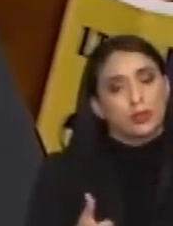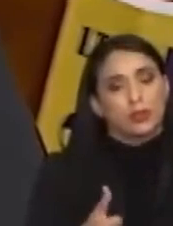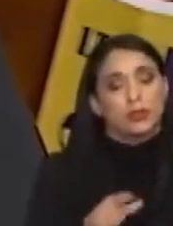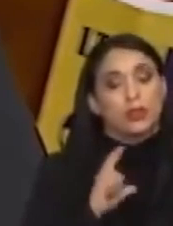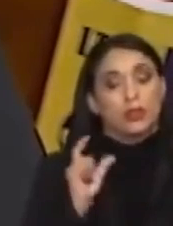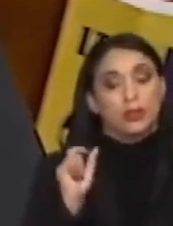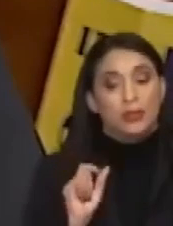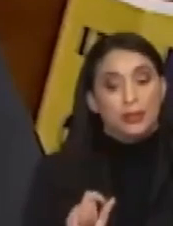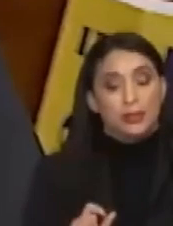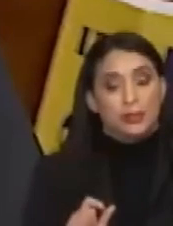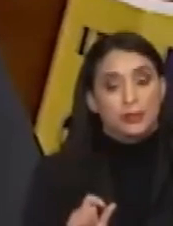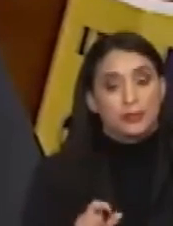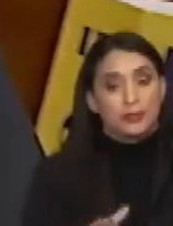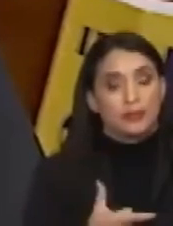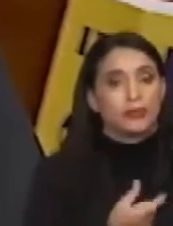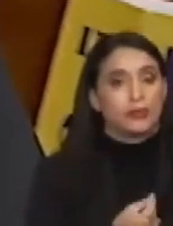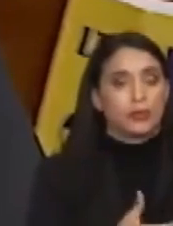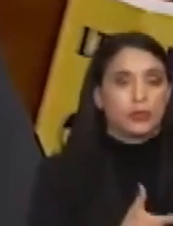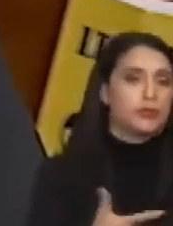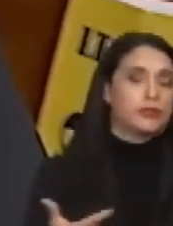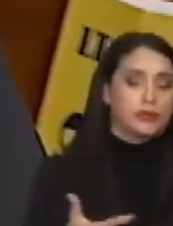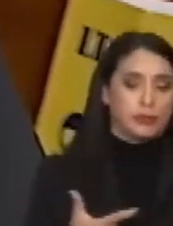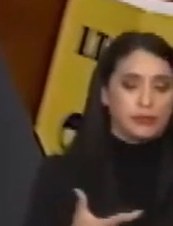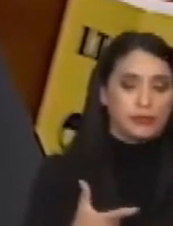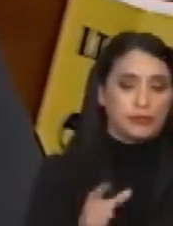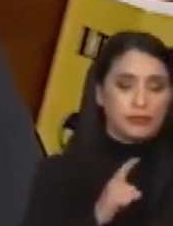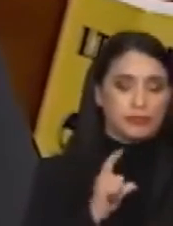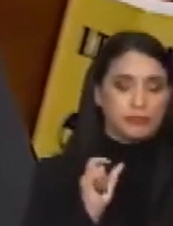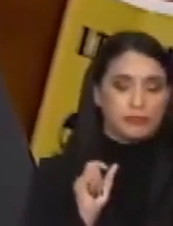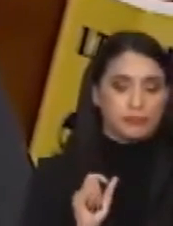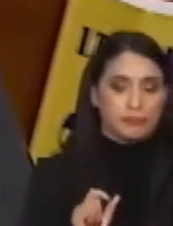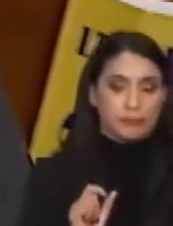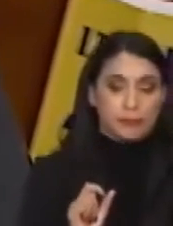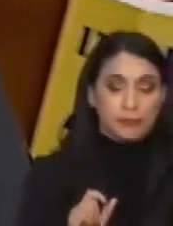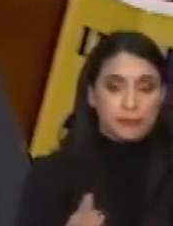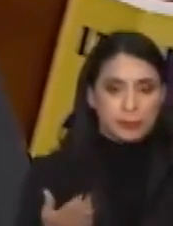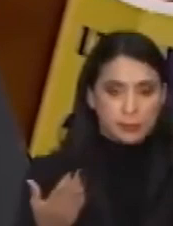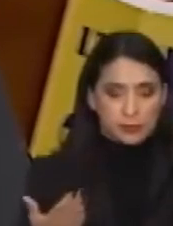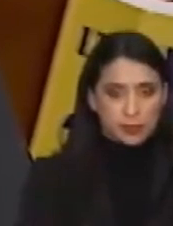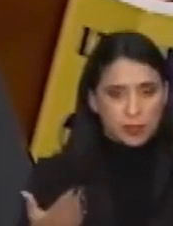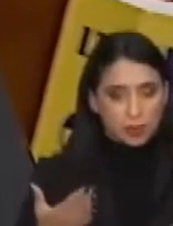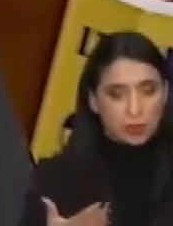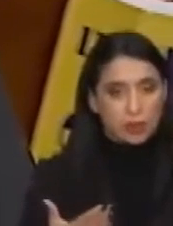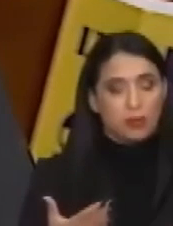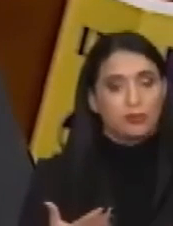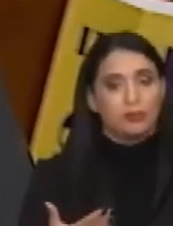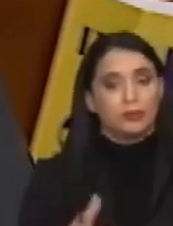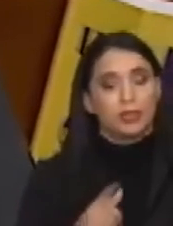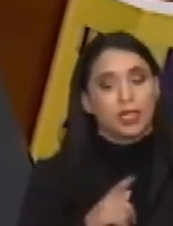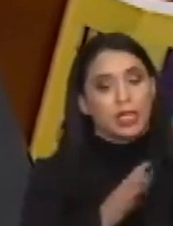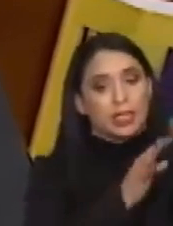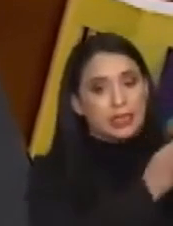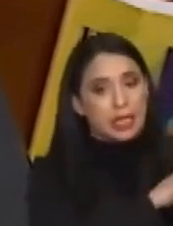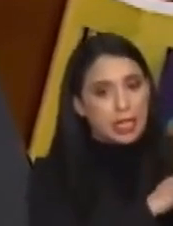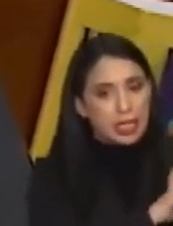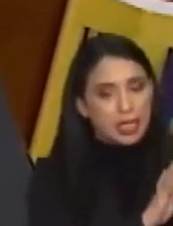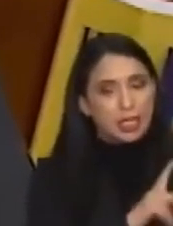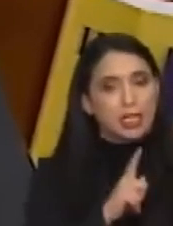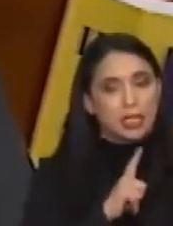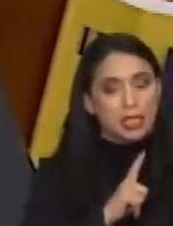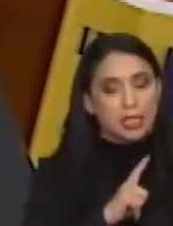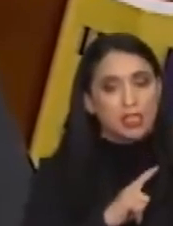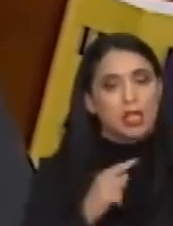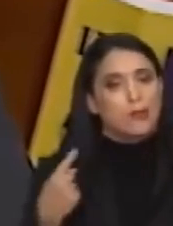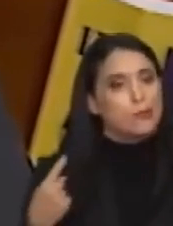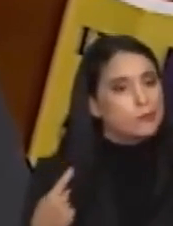decidir levar ao plenário da corte essa ação desses partidos pro Lula. Em sua decisão, Mendonça adotou o chamado rito